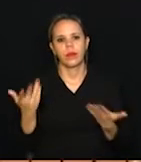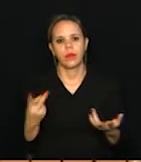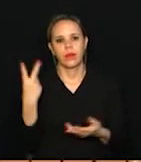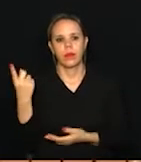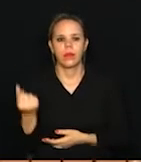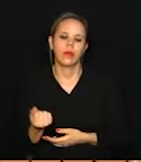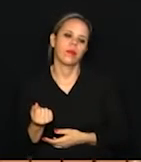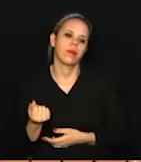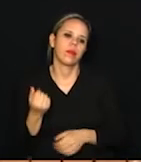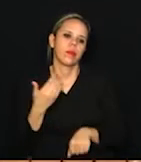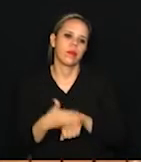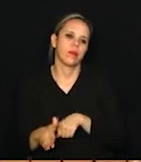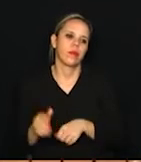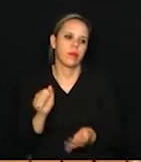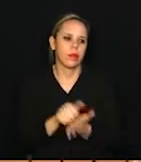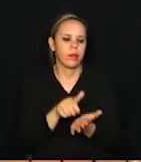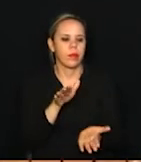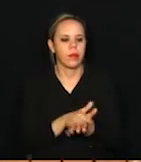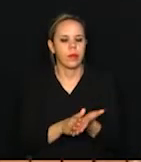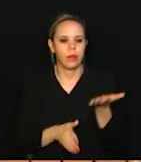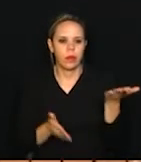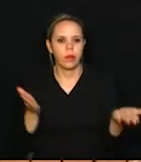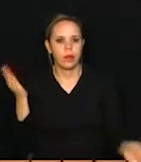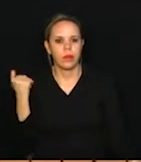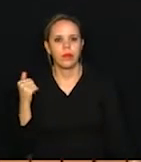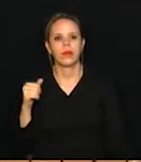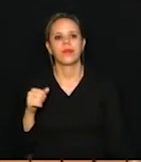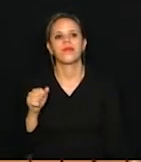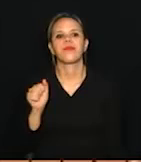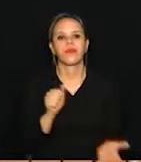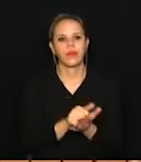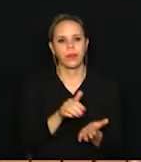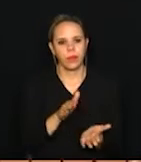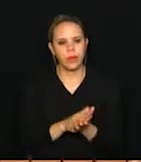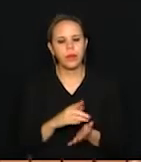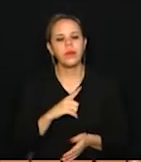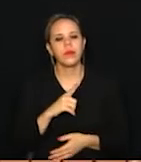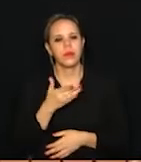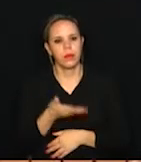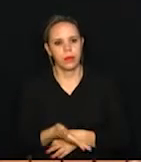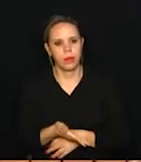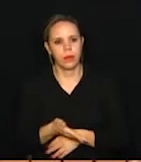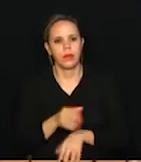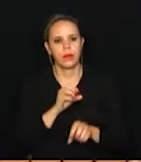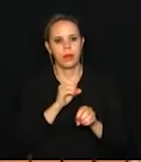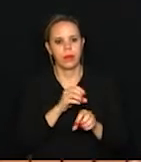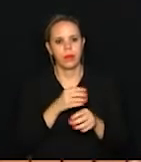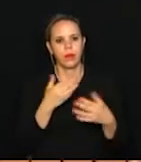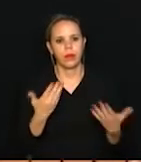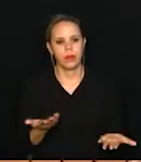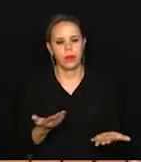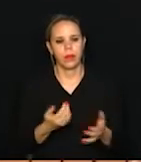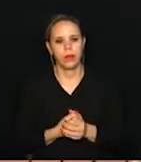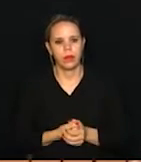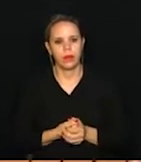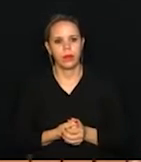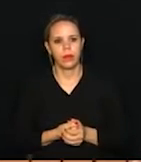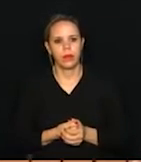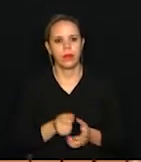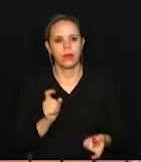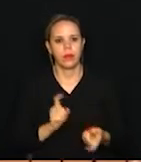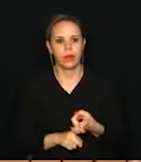e sobre a aplicação dessas multas. Nós sabemos que a multa ela tem um caráter mais educacional do que